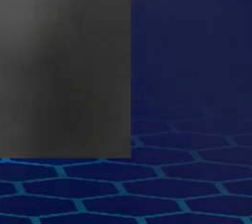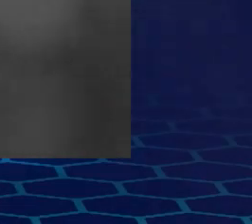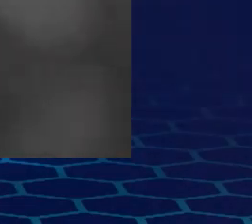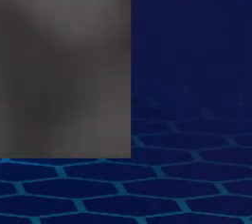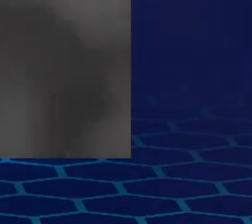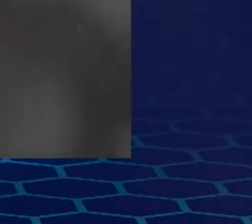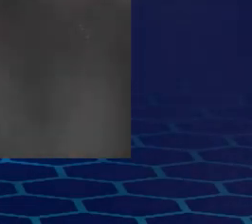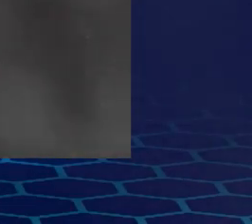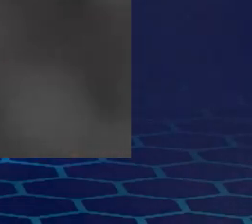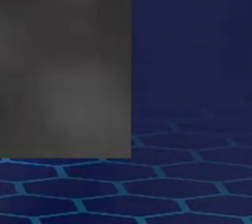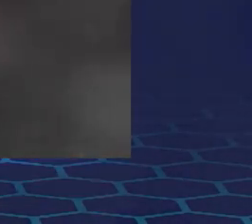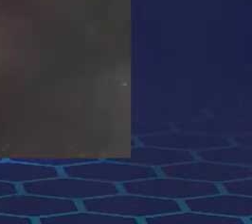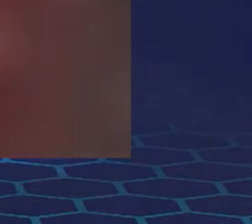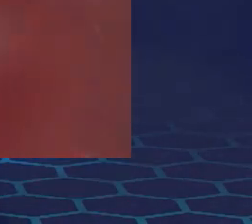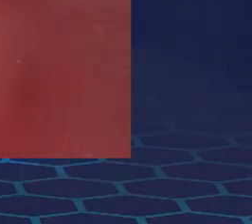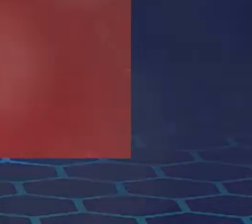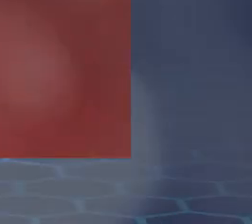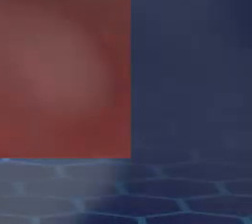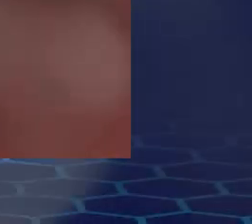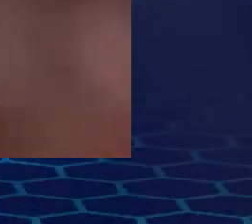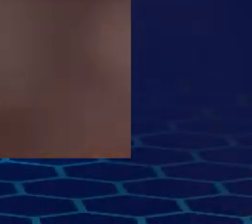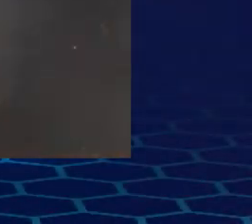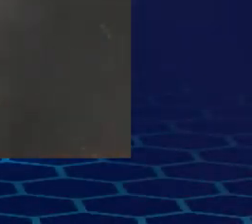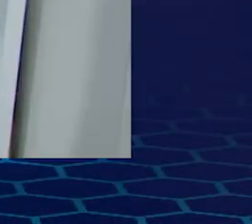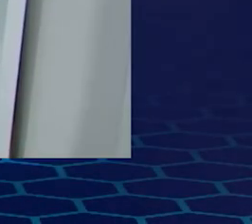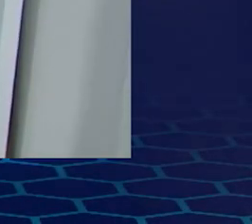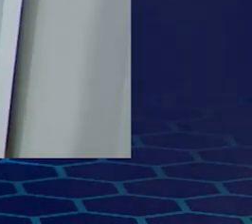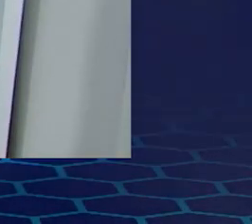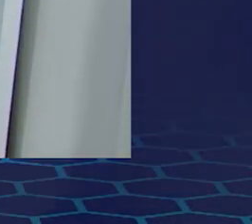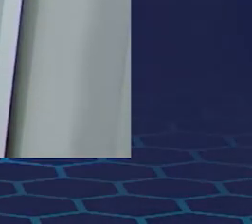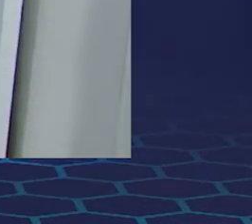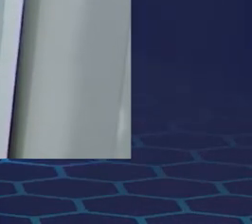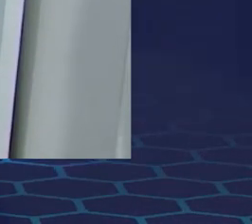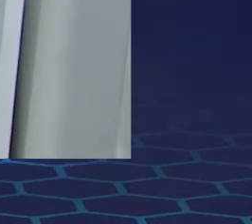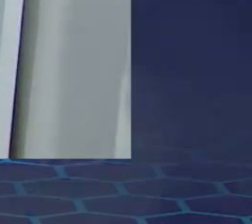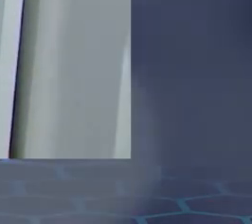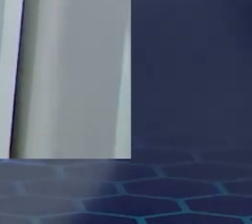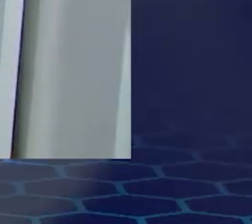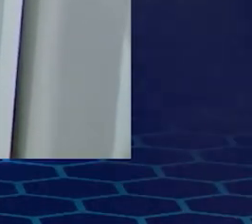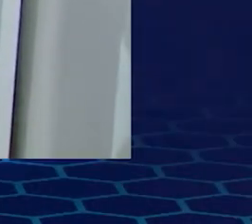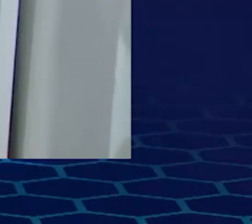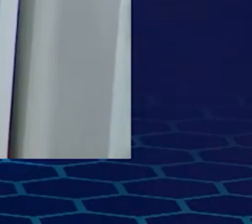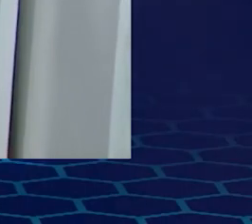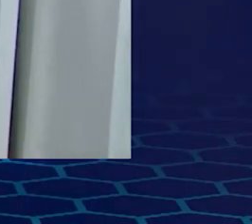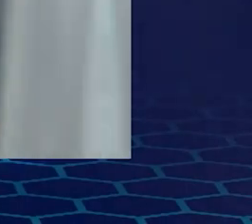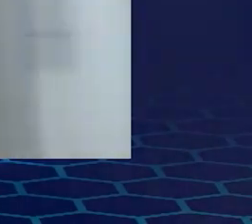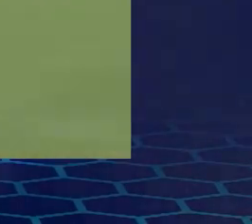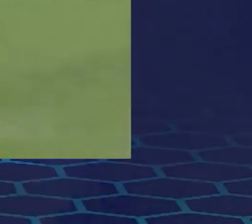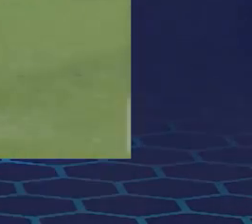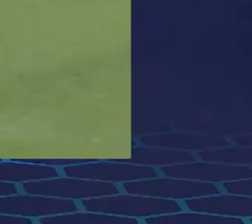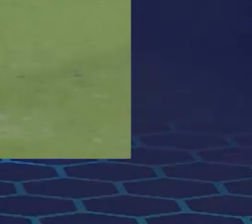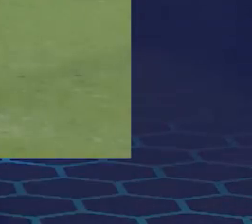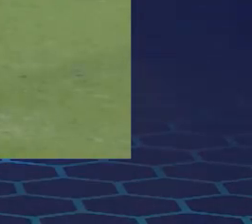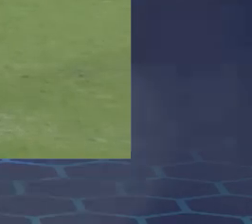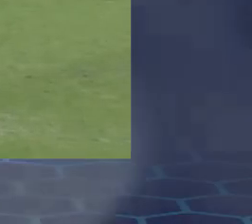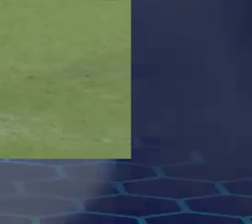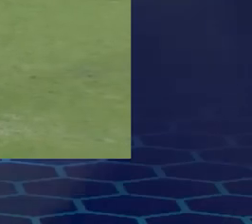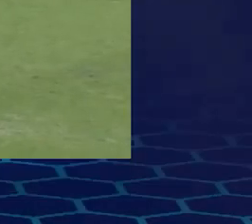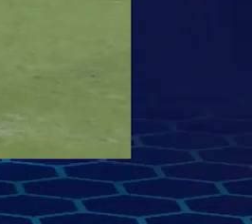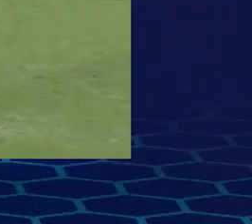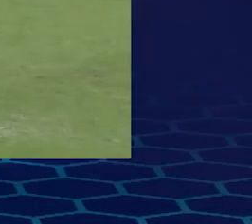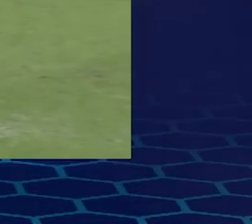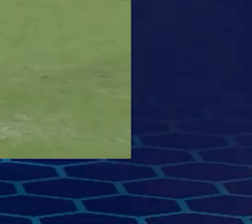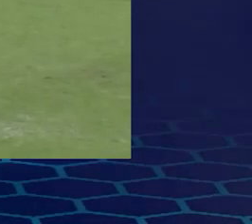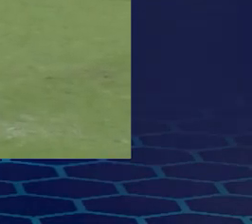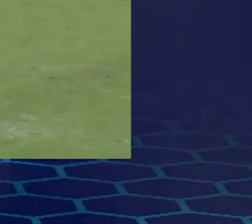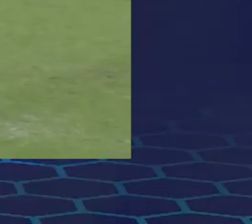semana, você acompanha a série sobre Covid-19 com pessoas que estão se recuperando. E no